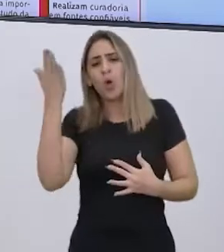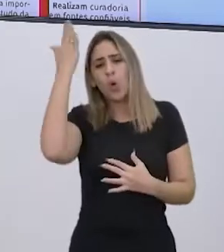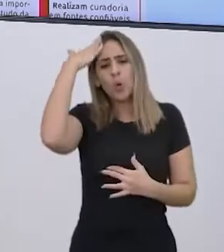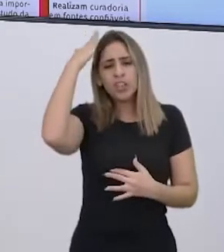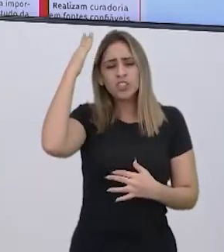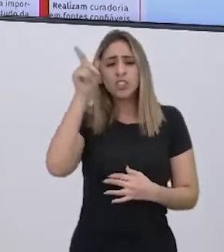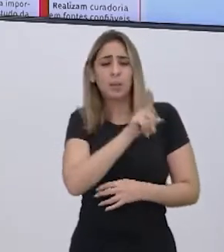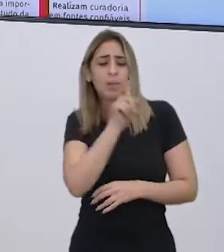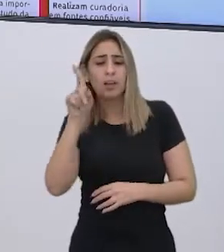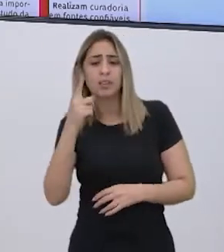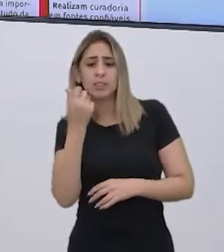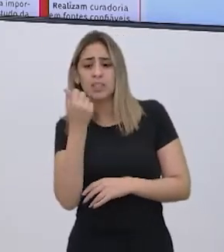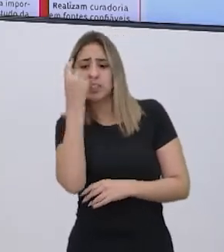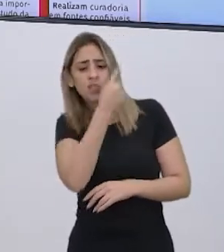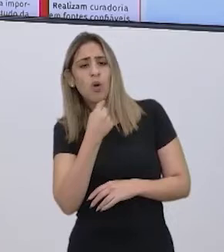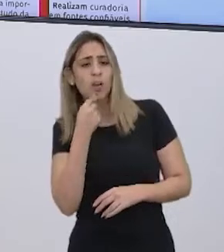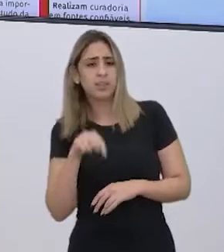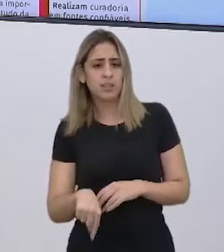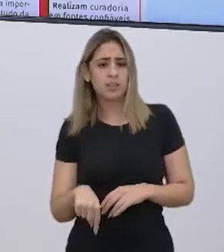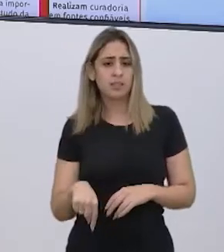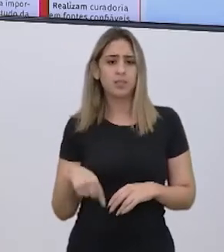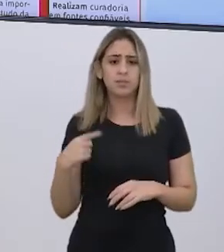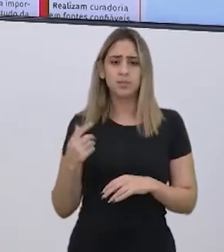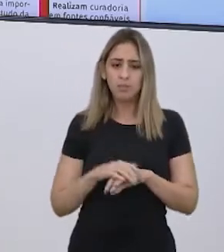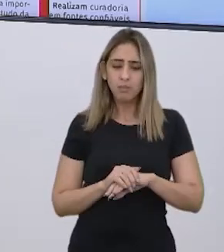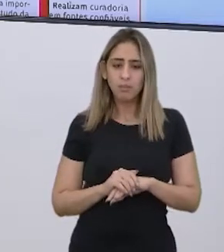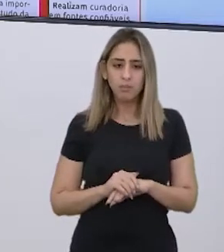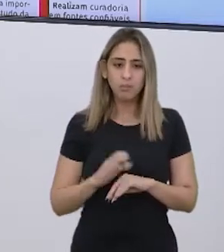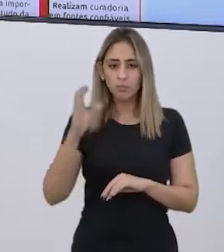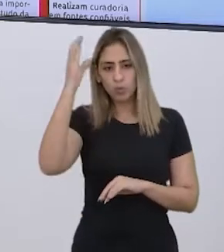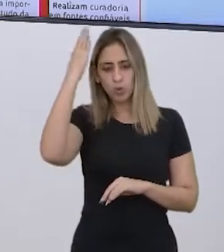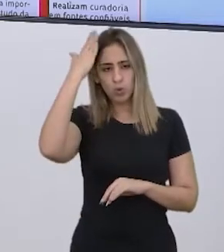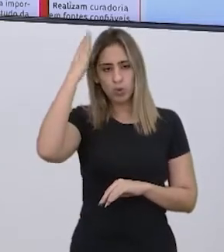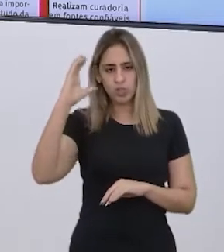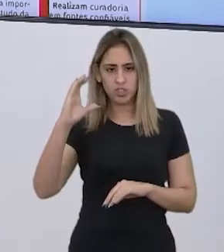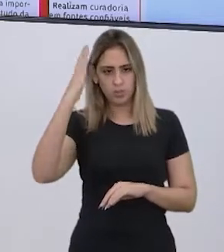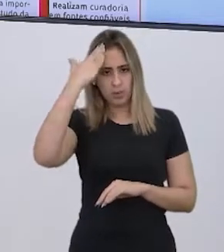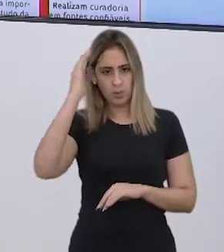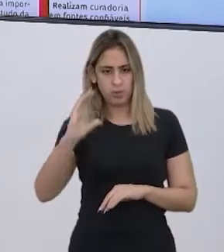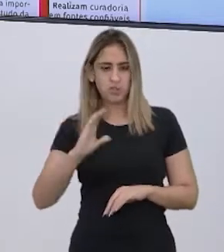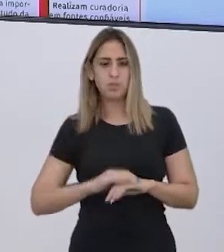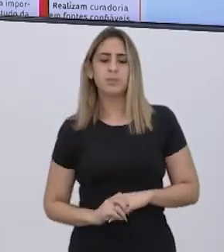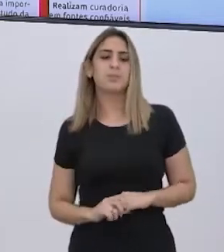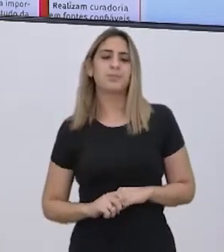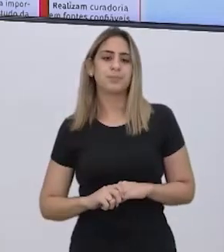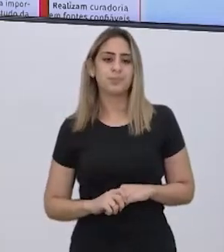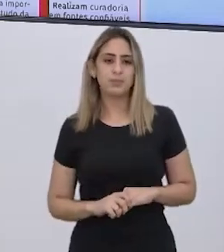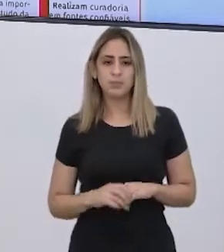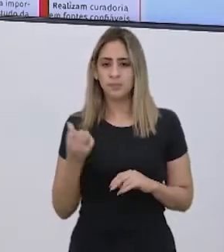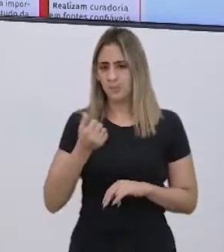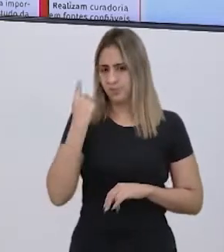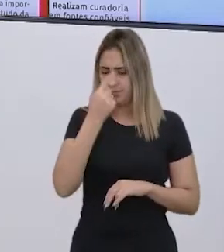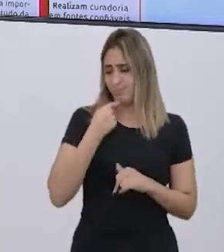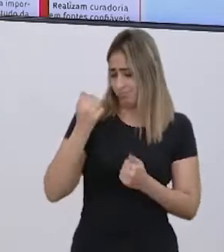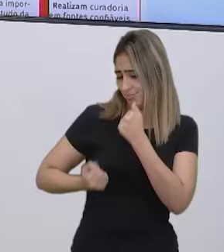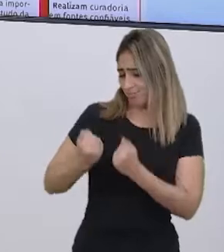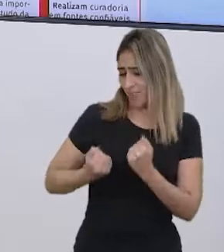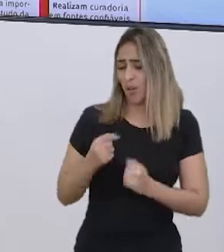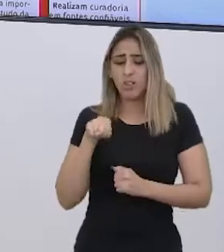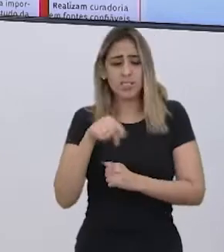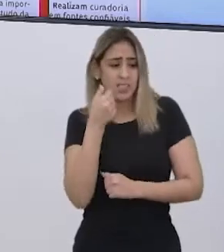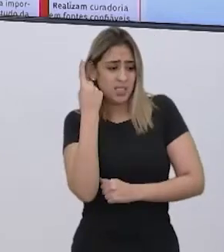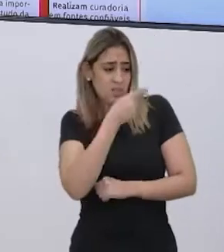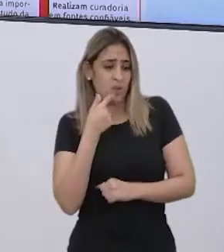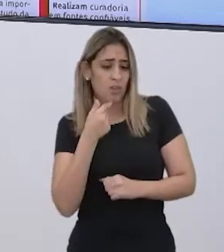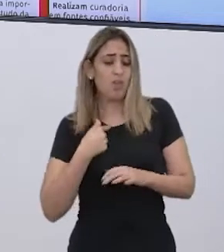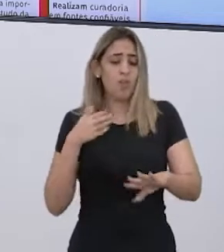tá o quê? 6 horas de carro daqui? Se pá umas 6 horinhas, uma coisa assim. Não é muito mais que isso, não. Umas 6 horas de carro. Em 6 horas de